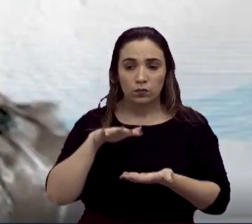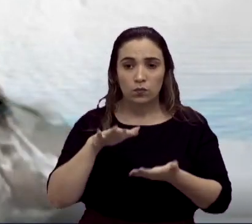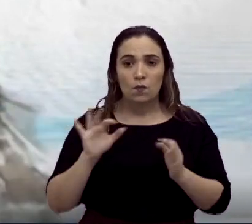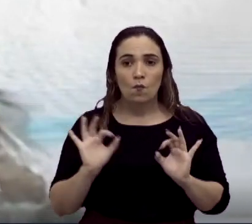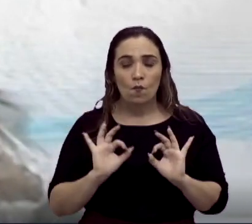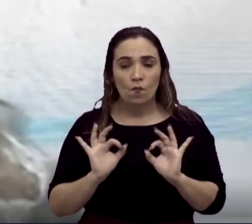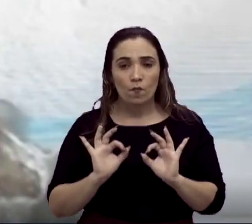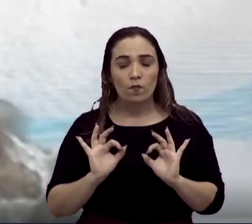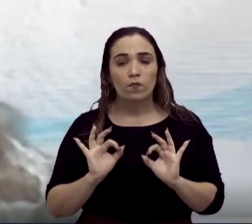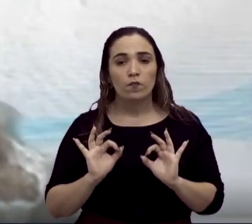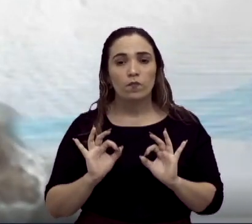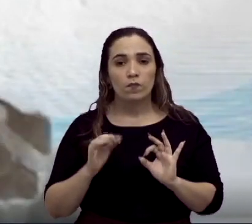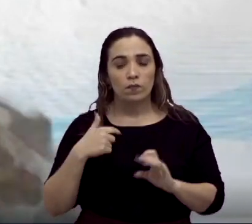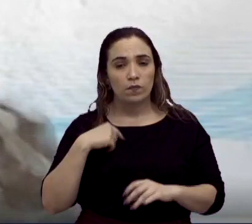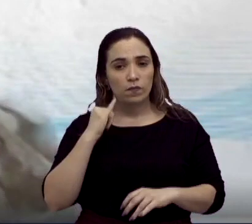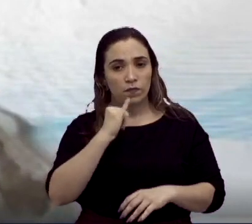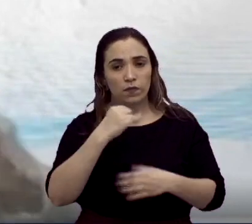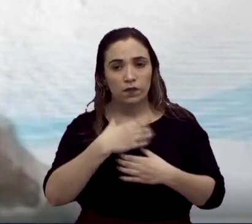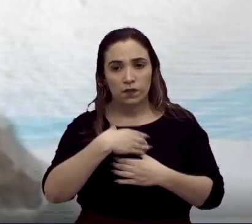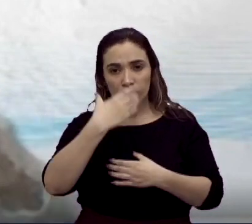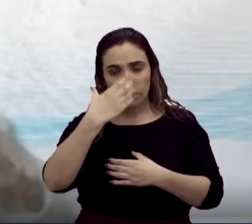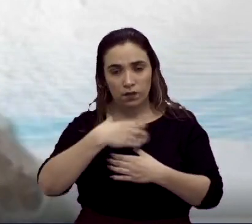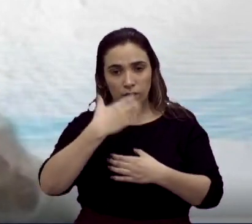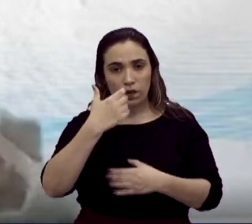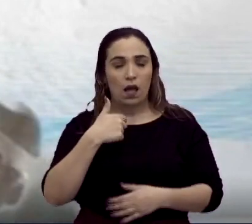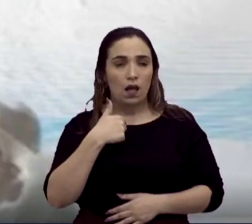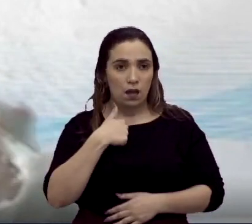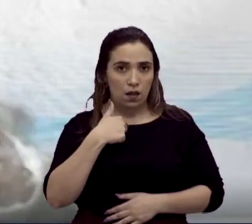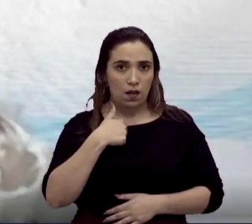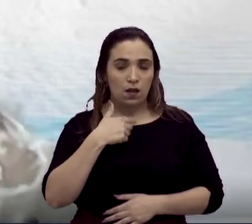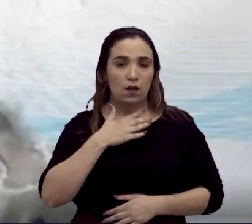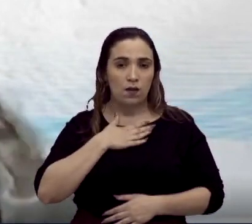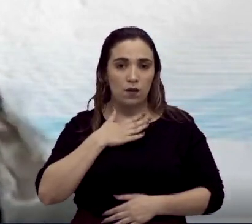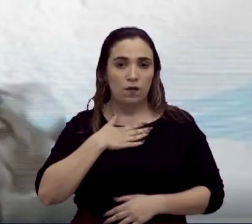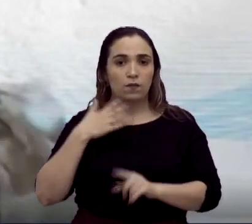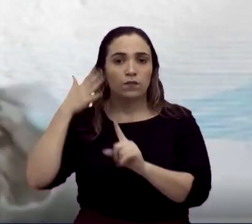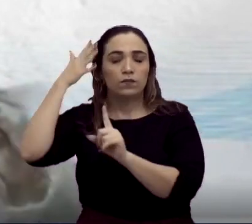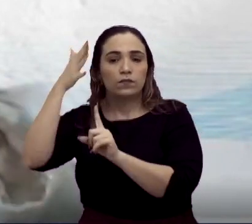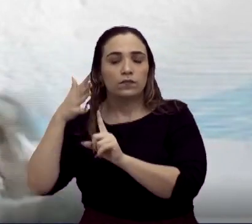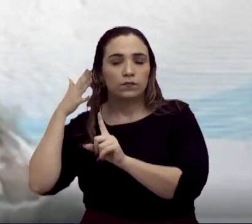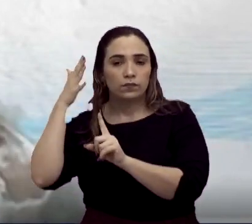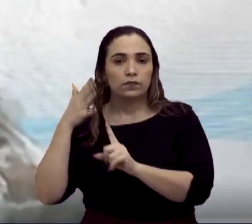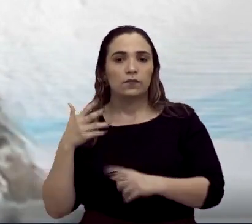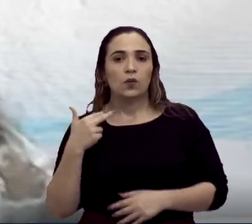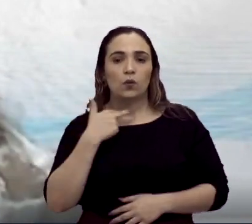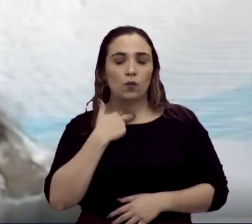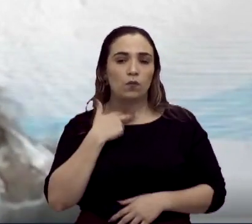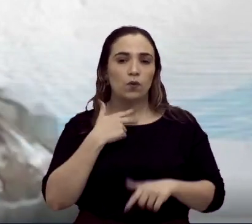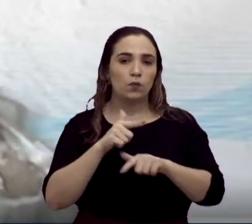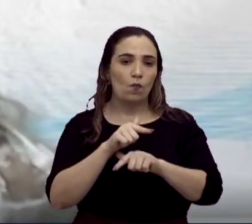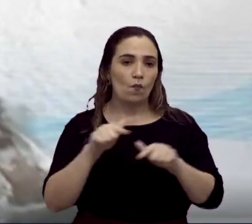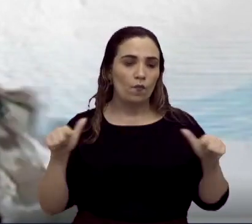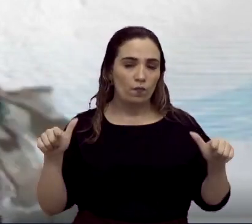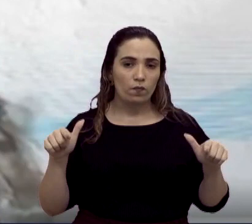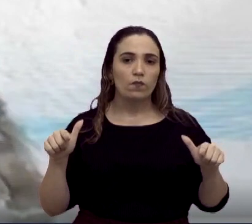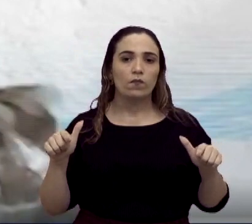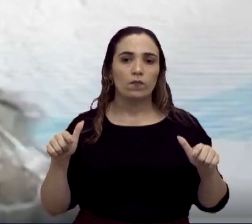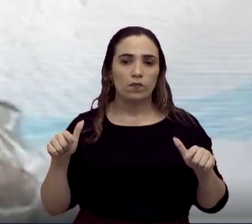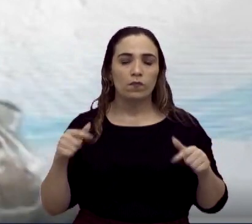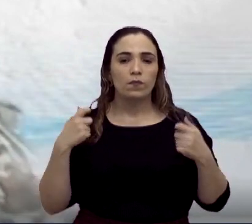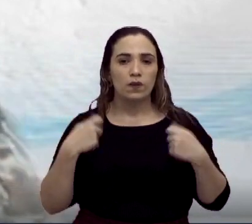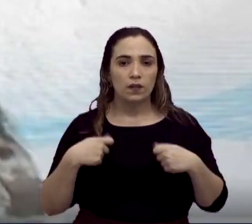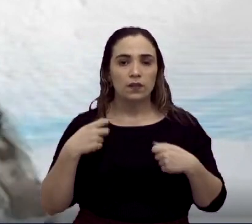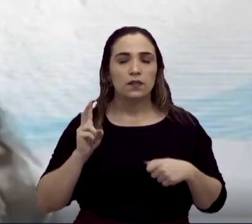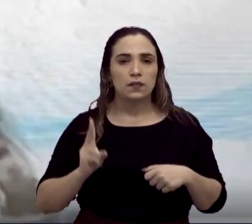documentação, eu disse para o Sávio, eu dou. A gente só não pode ficar sem palestra, é uma meta ter uma